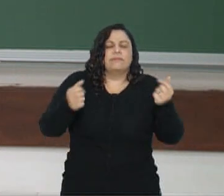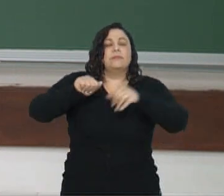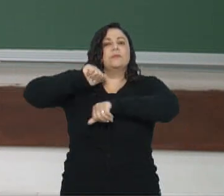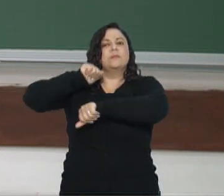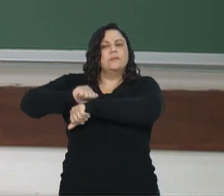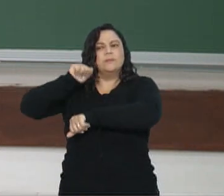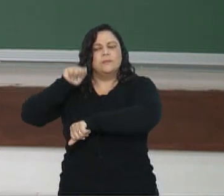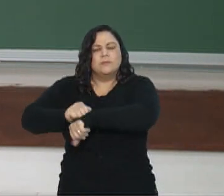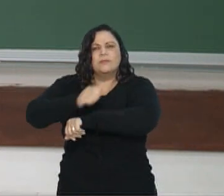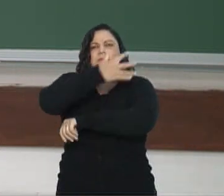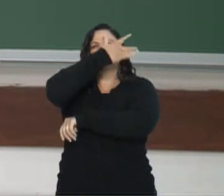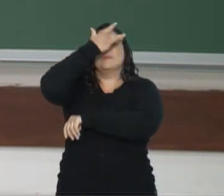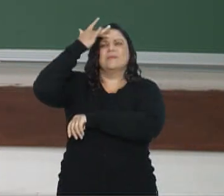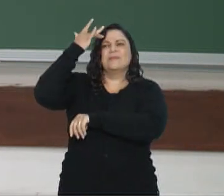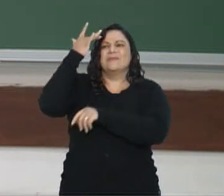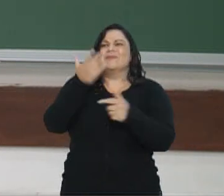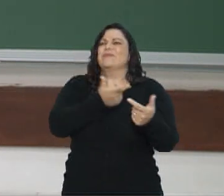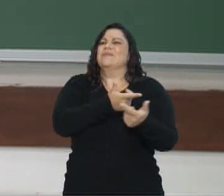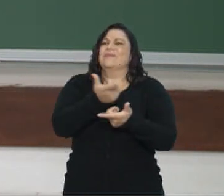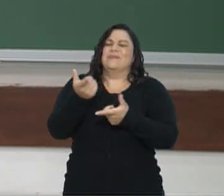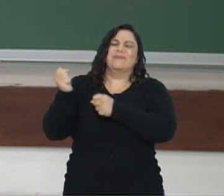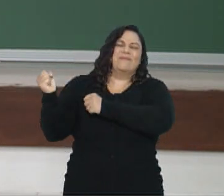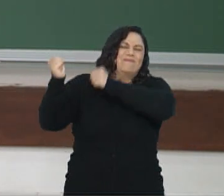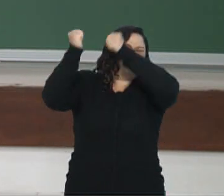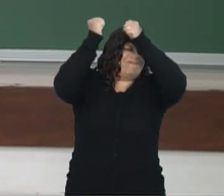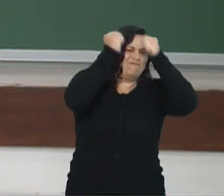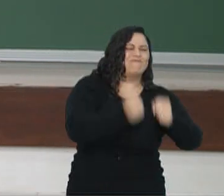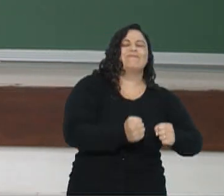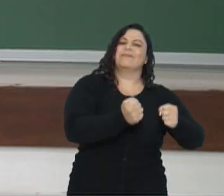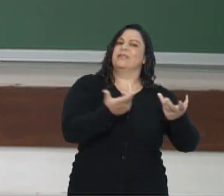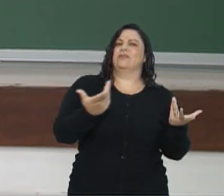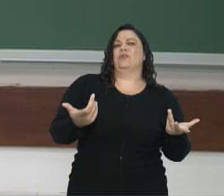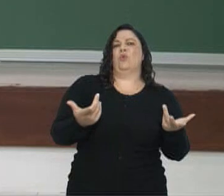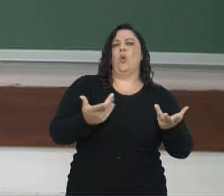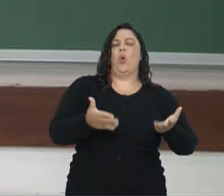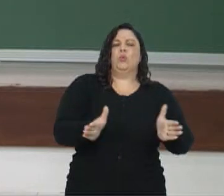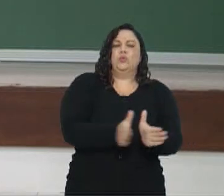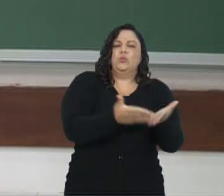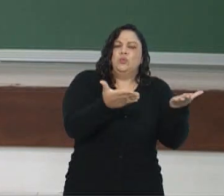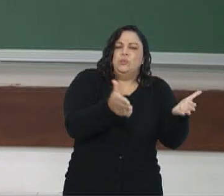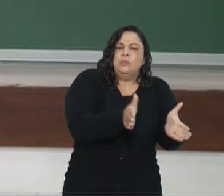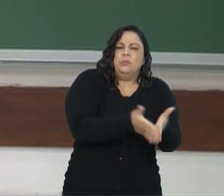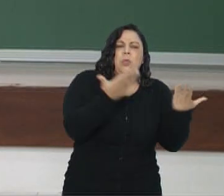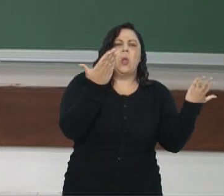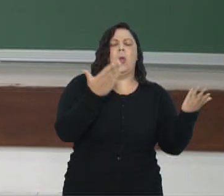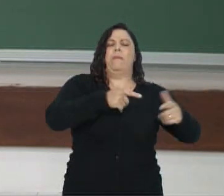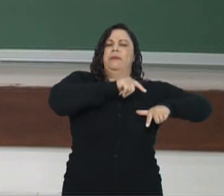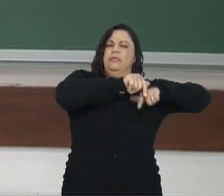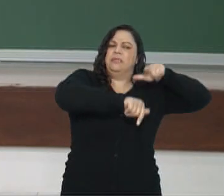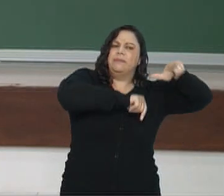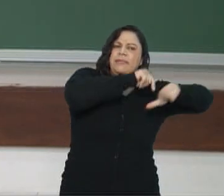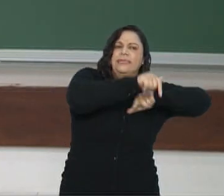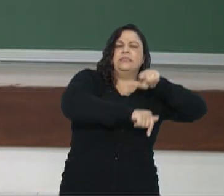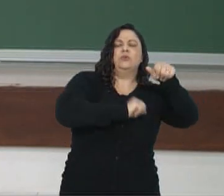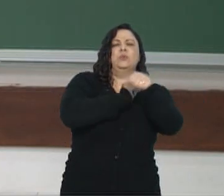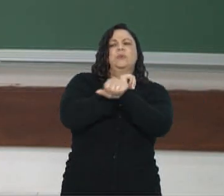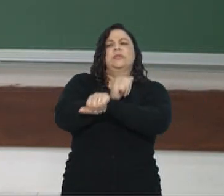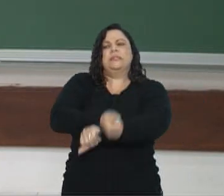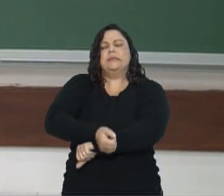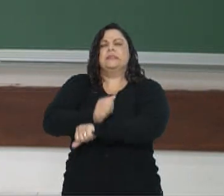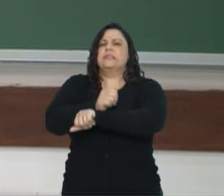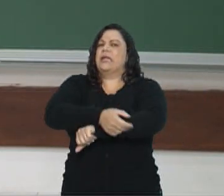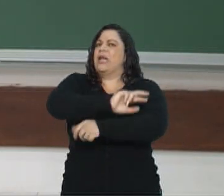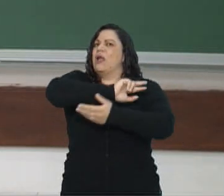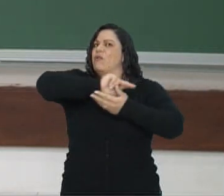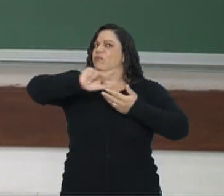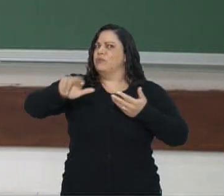poderes, entre patrões e escravos, ou patrões nobres e servos, sempre vai ter duas classes, uma beneficiada e uma que